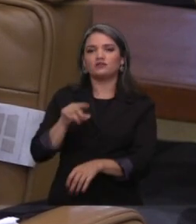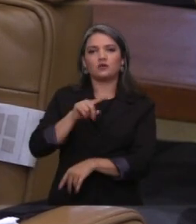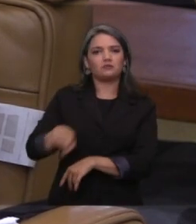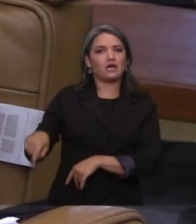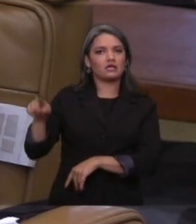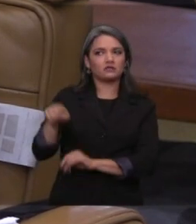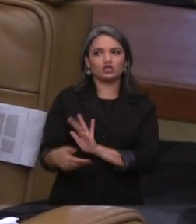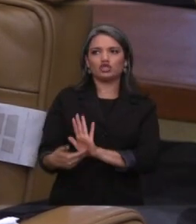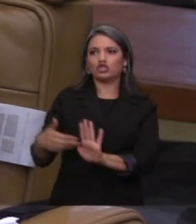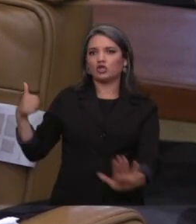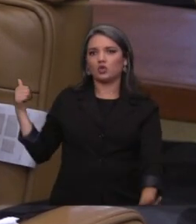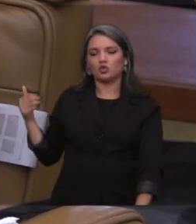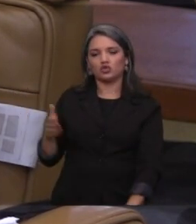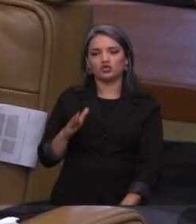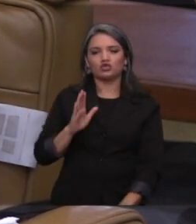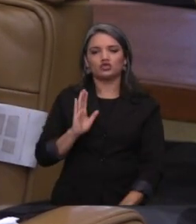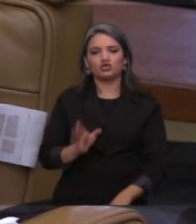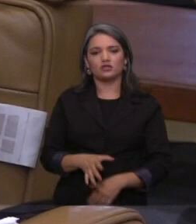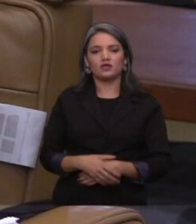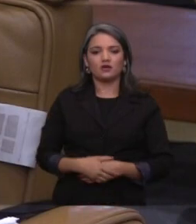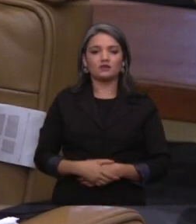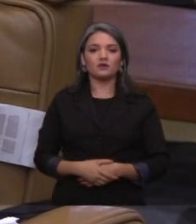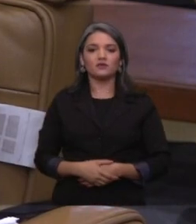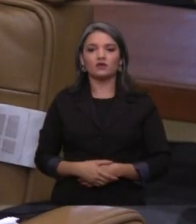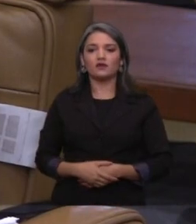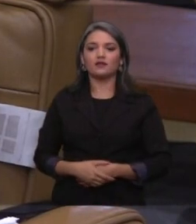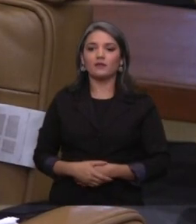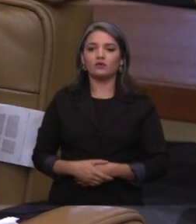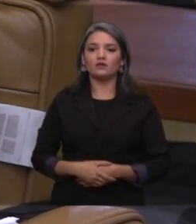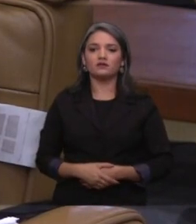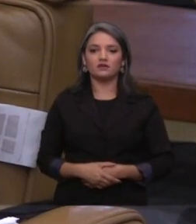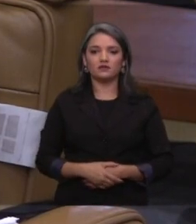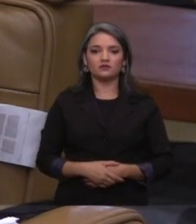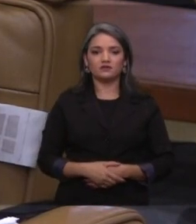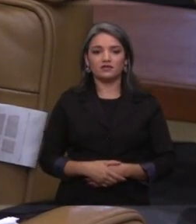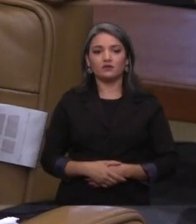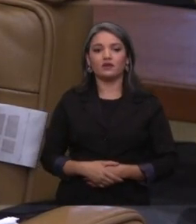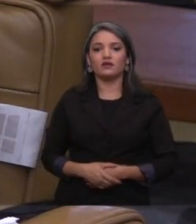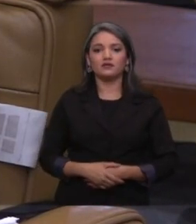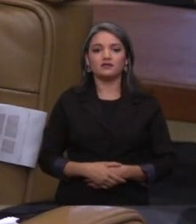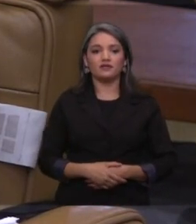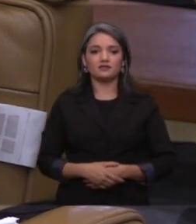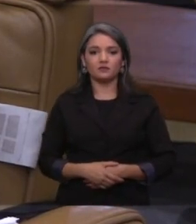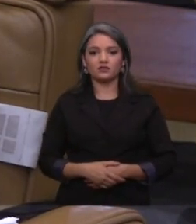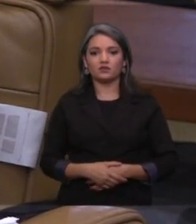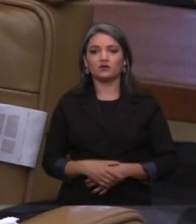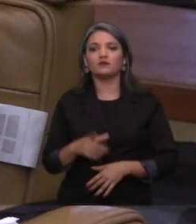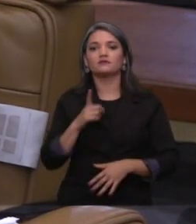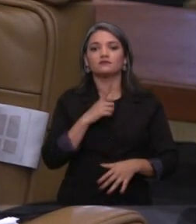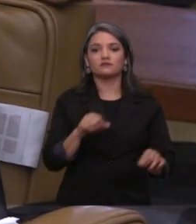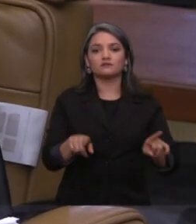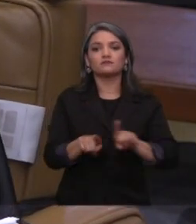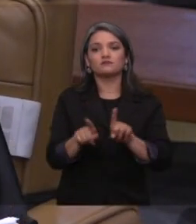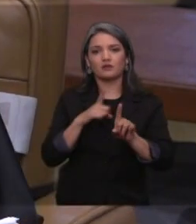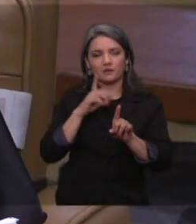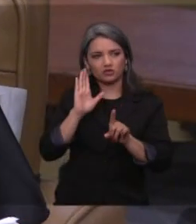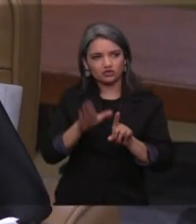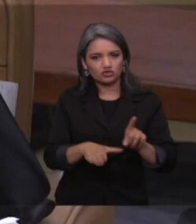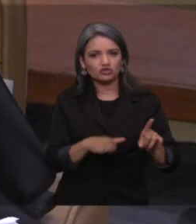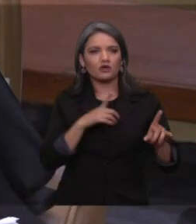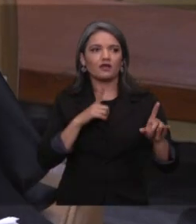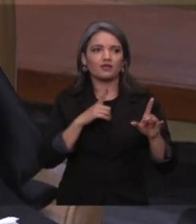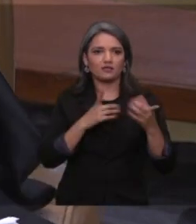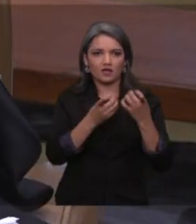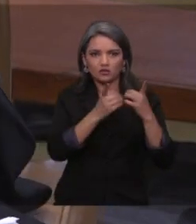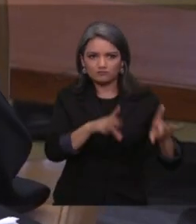tendo sido revogada ou abrogada a legislação infraconstitucional com ela compatível. Encerro apenas dizendo,